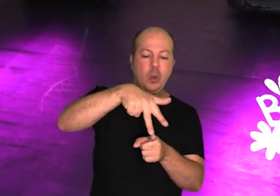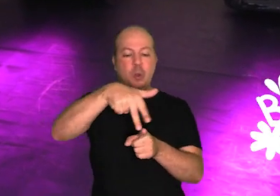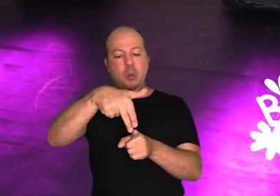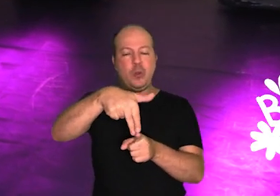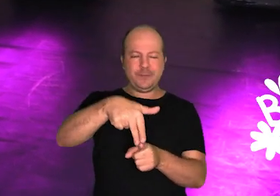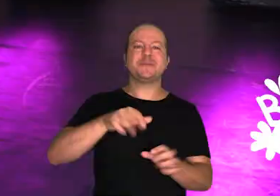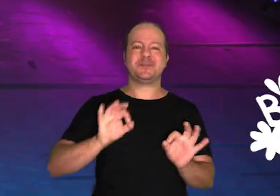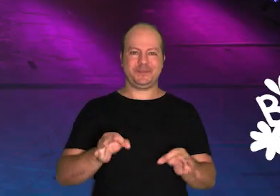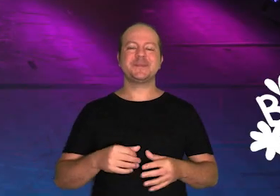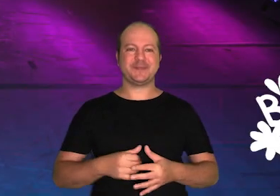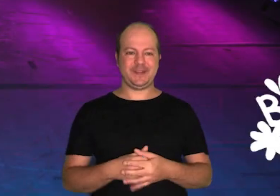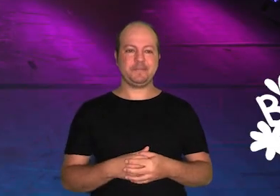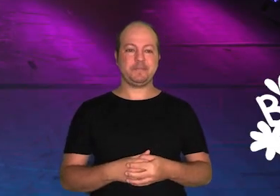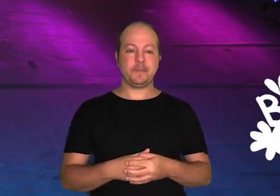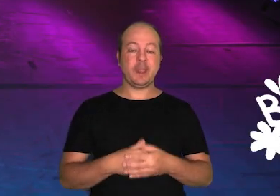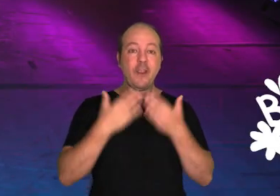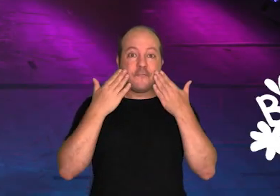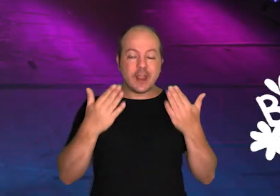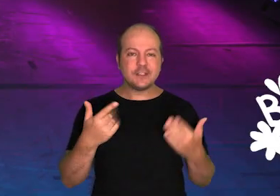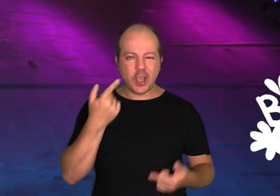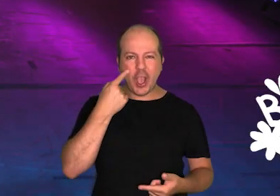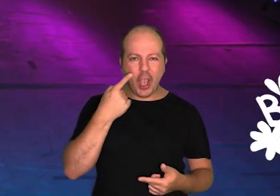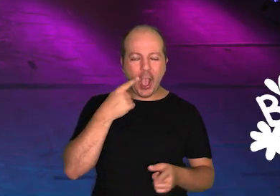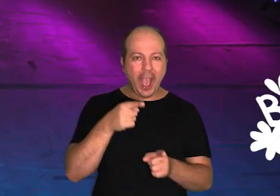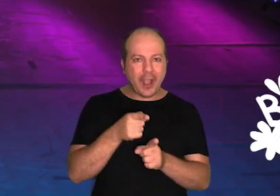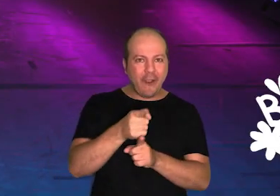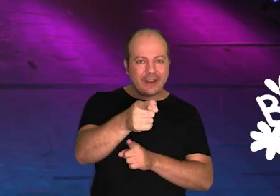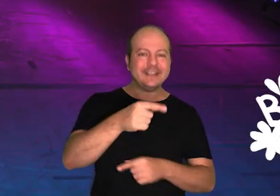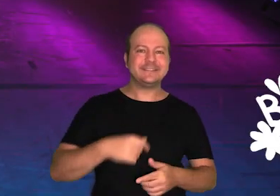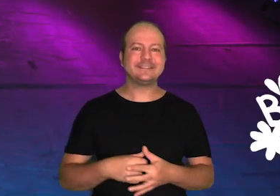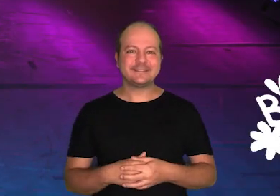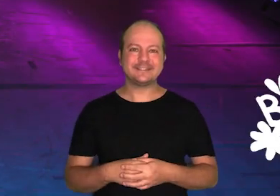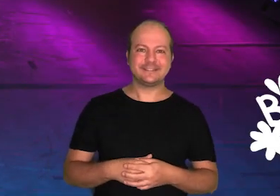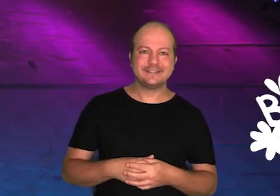Aí. De frente! Ah, que a gente muda a corda aqui, gente. Olha lá.